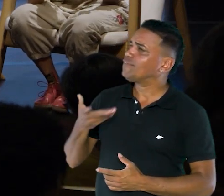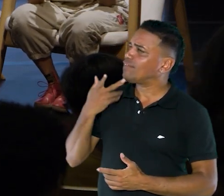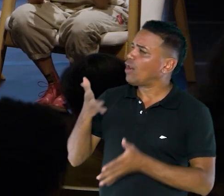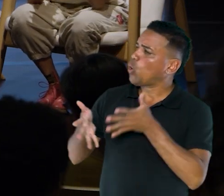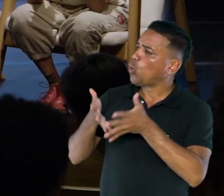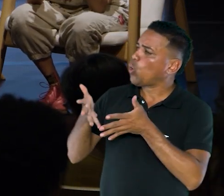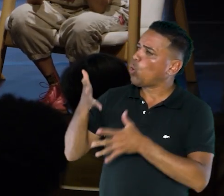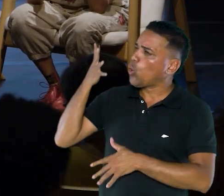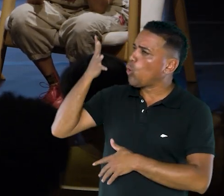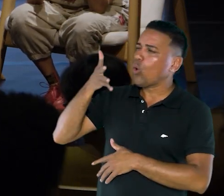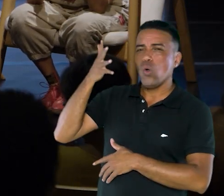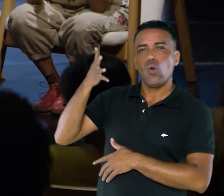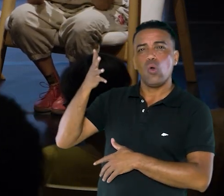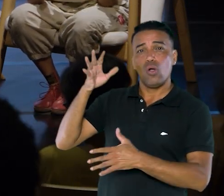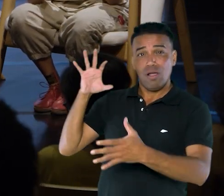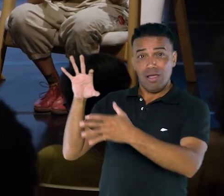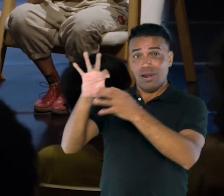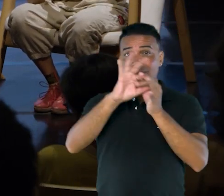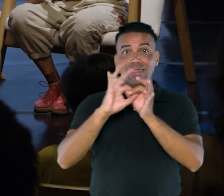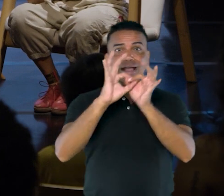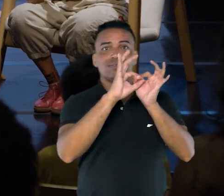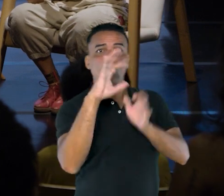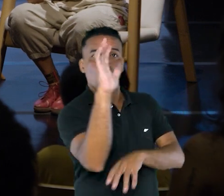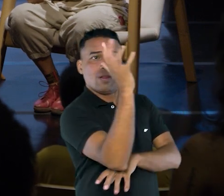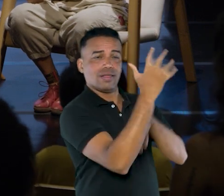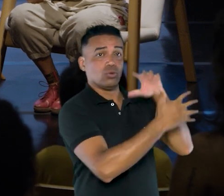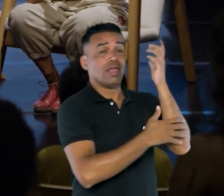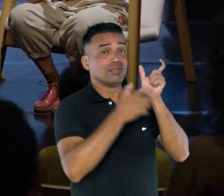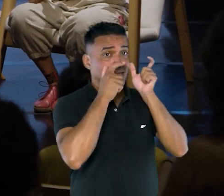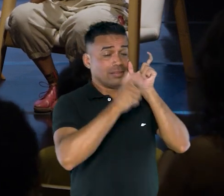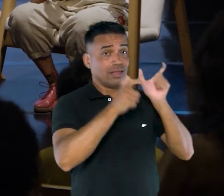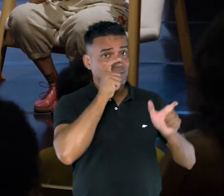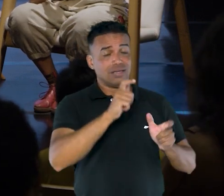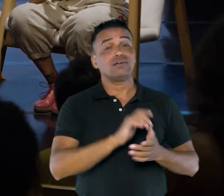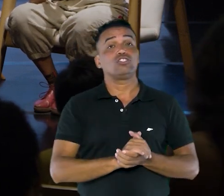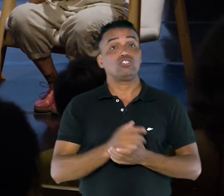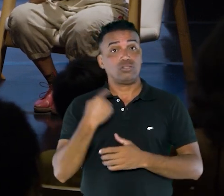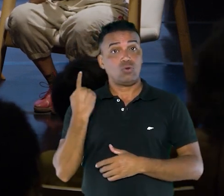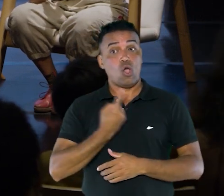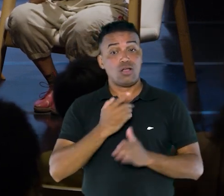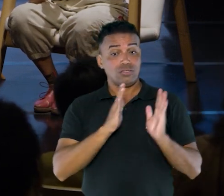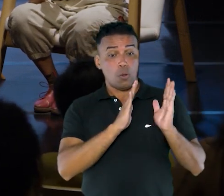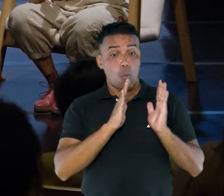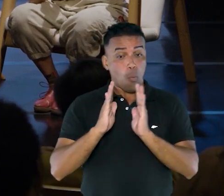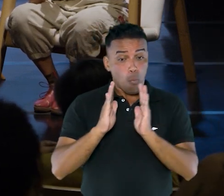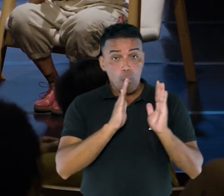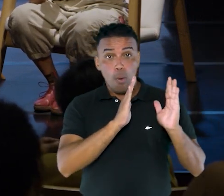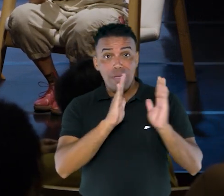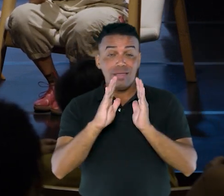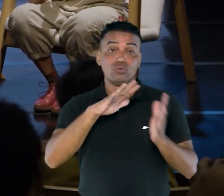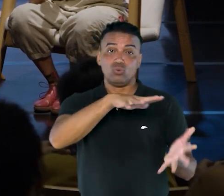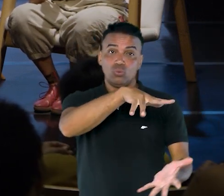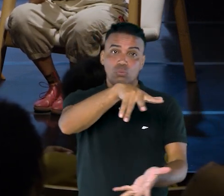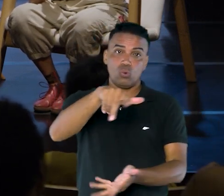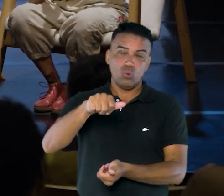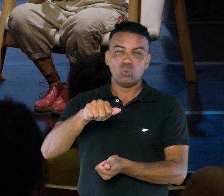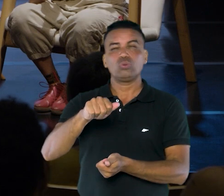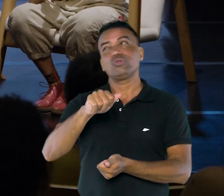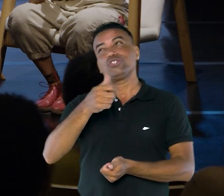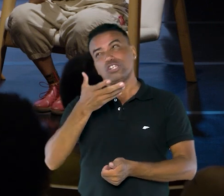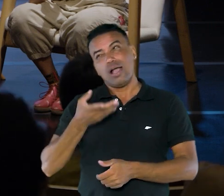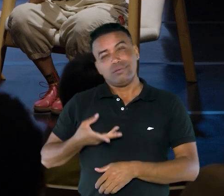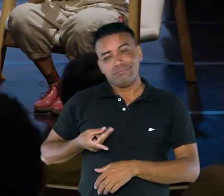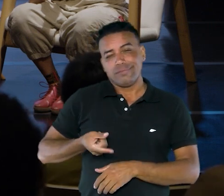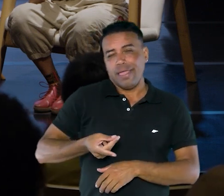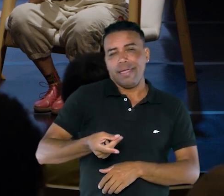falou da reconexão com a natureza é muito interessante, porque eu acho que a gente está num momento que já